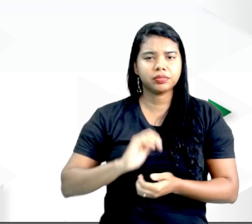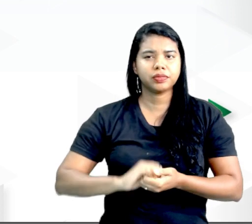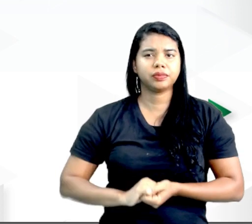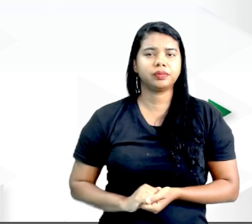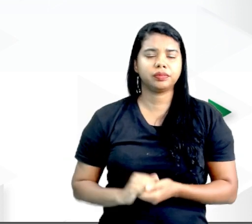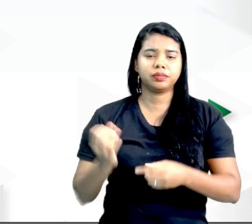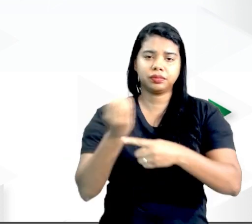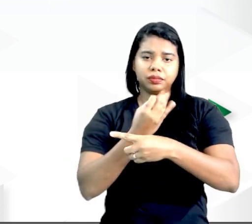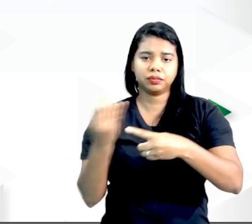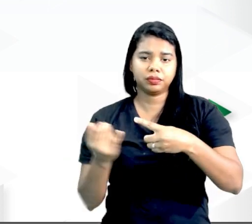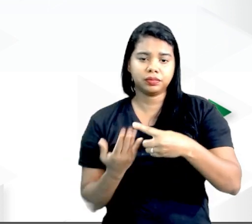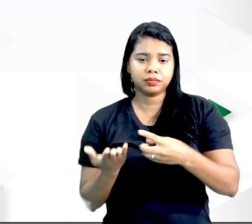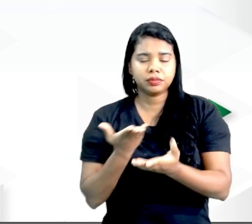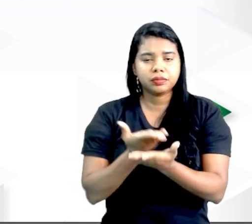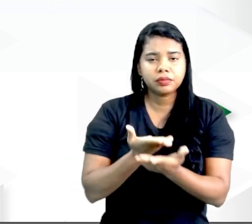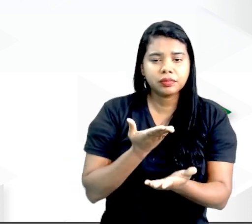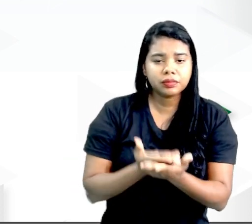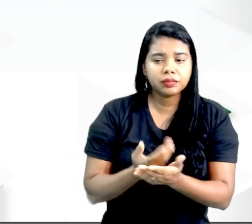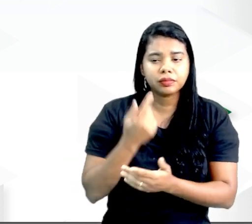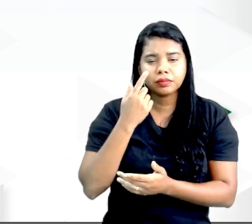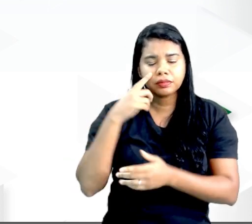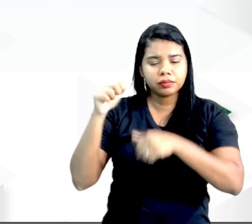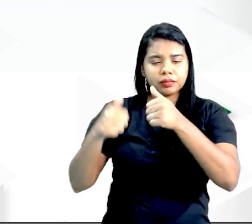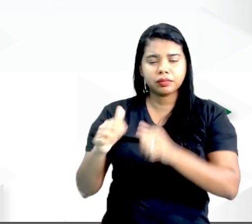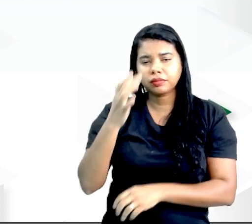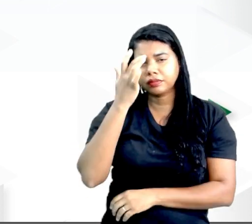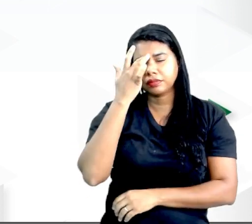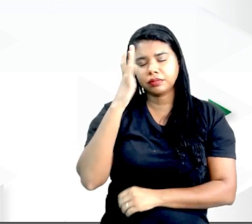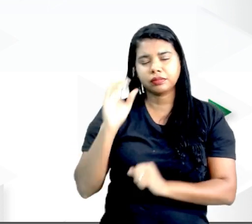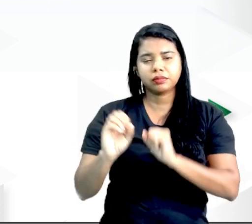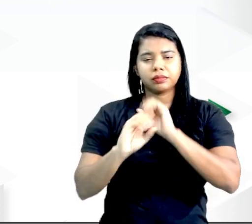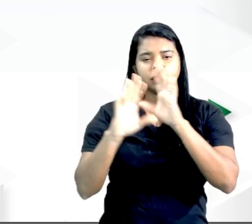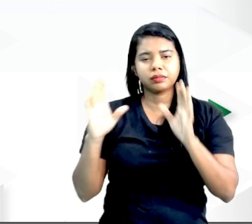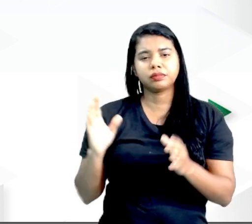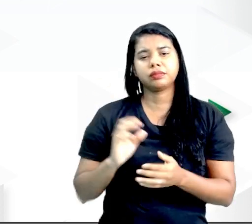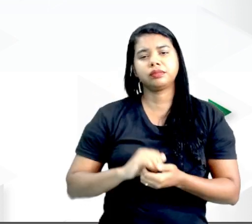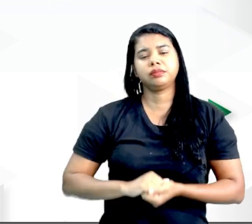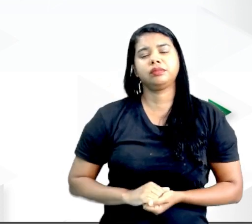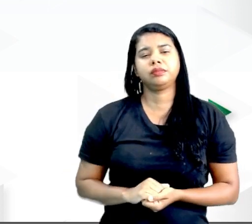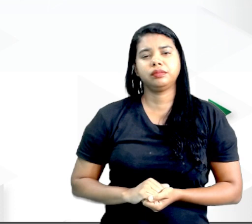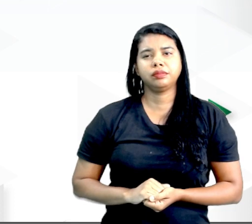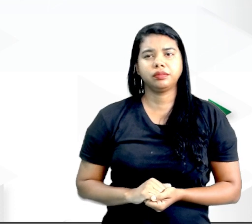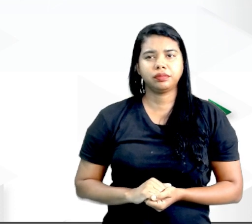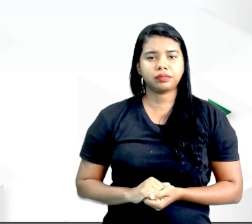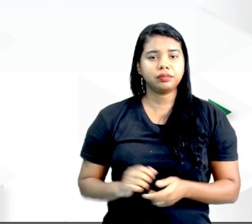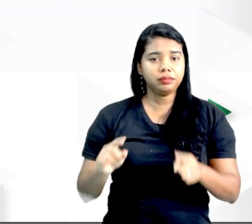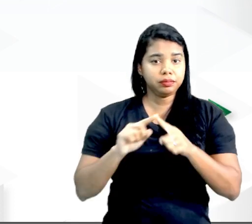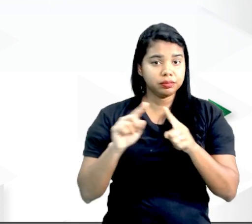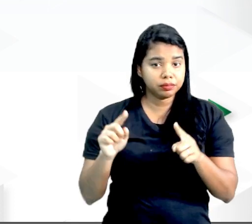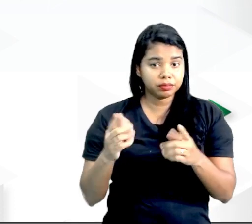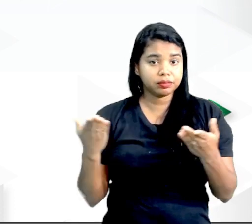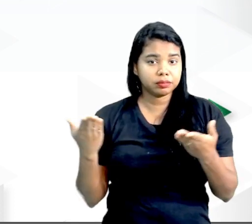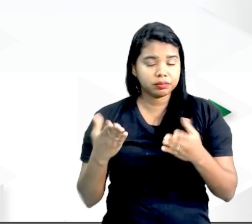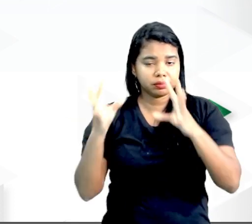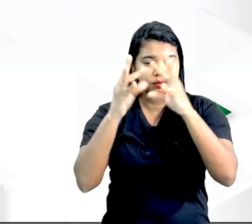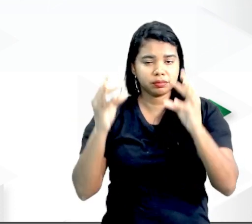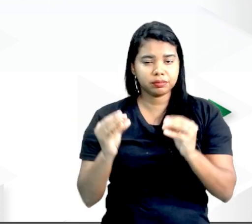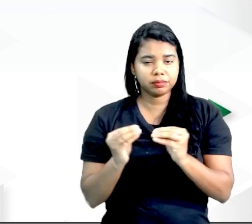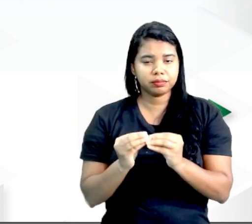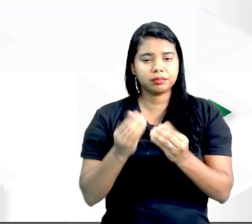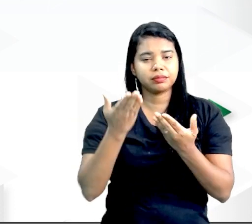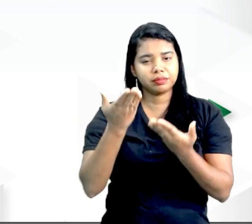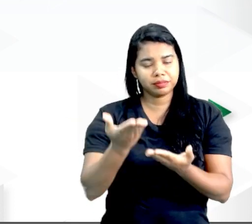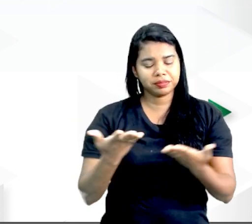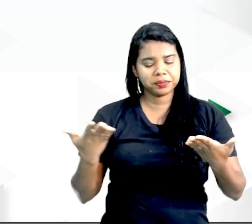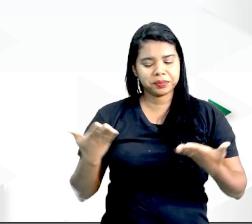aula de fração e aí trabalha mais facilmente razão e quociente, beleza? Mas aí a gente vai fazer uma revisão para vocês